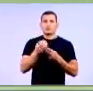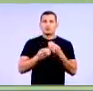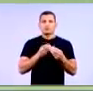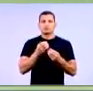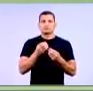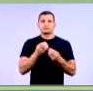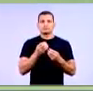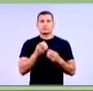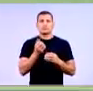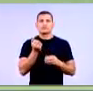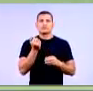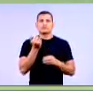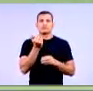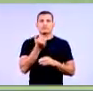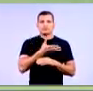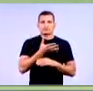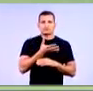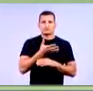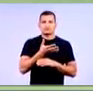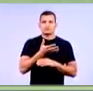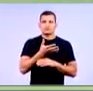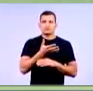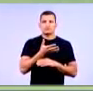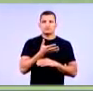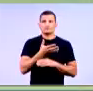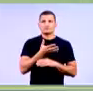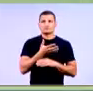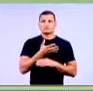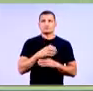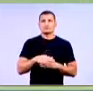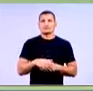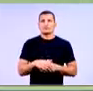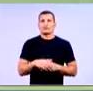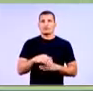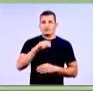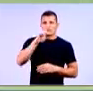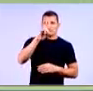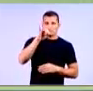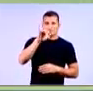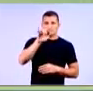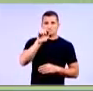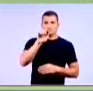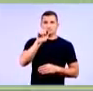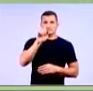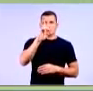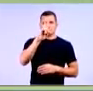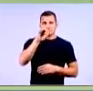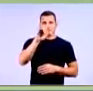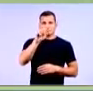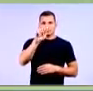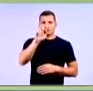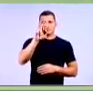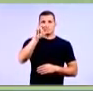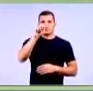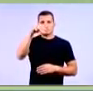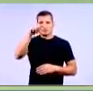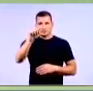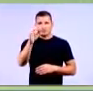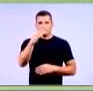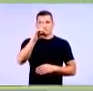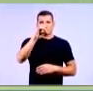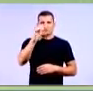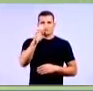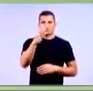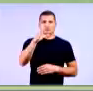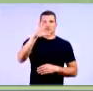superficial, o diagrama de caso de uso, é isso que a gente acabou de falar. O diagrama de classe, ele descreve o funcionamento interno, ou